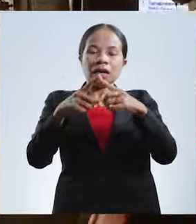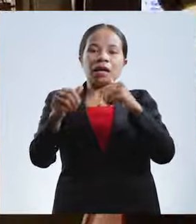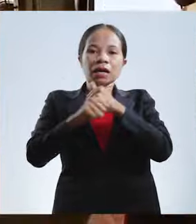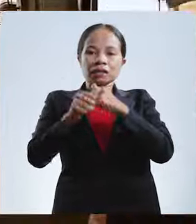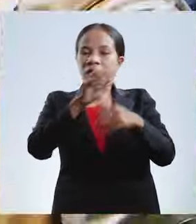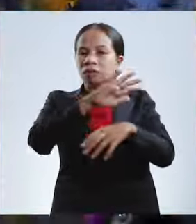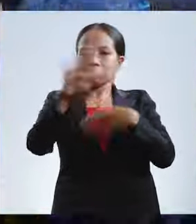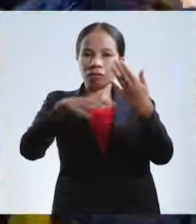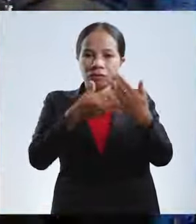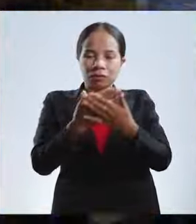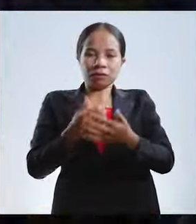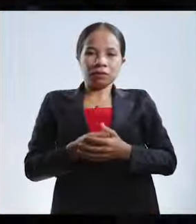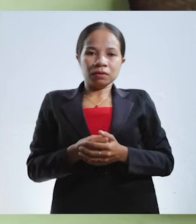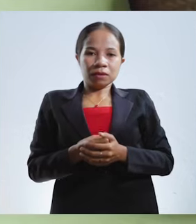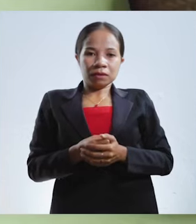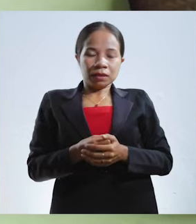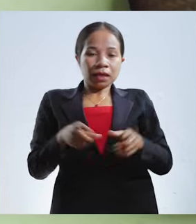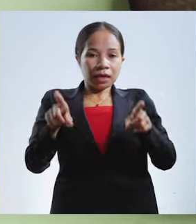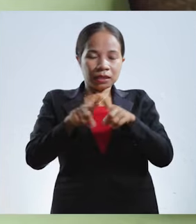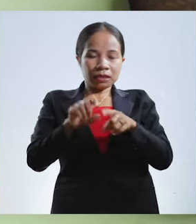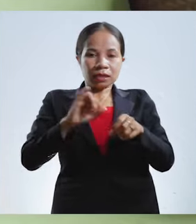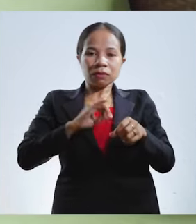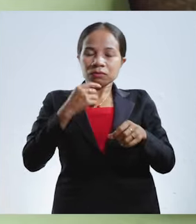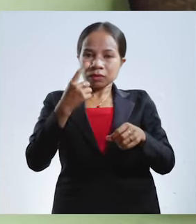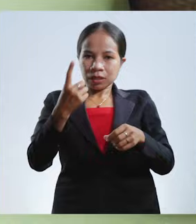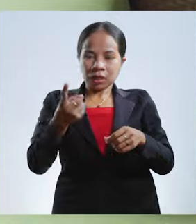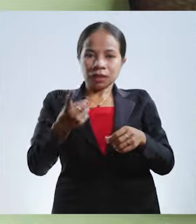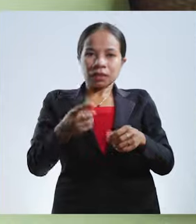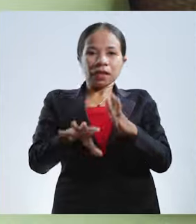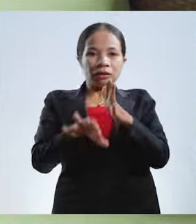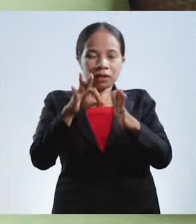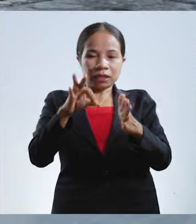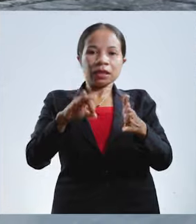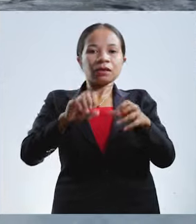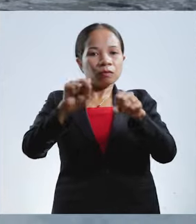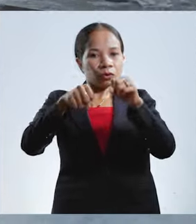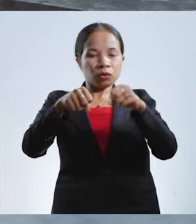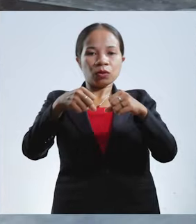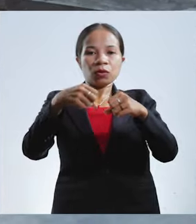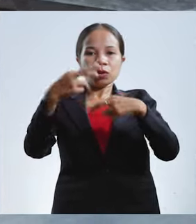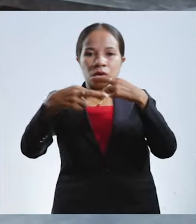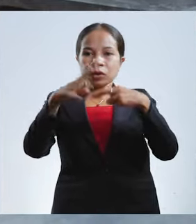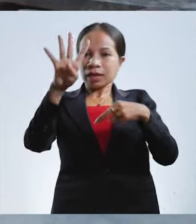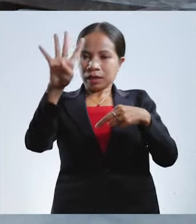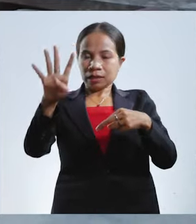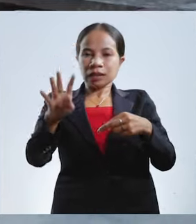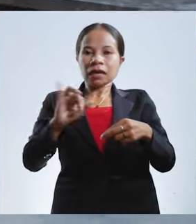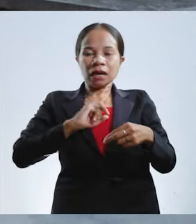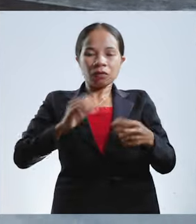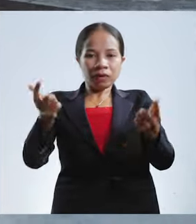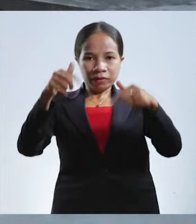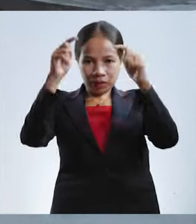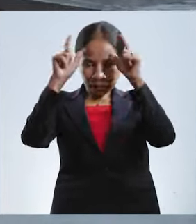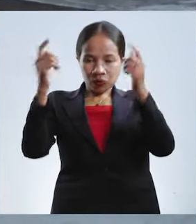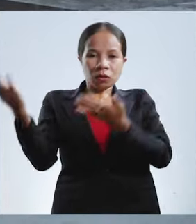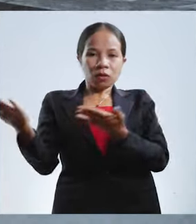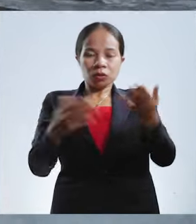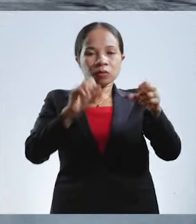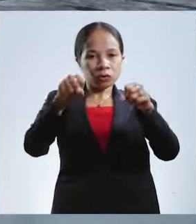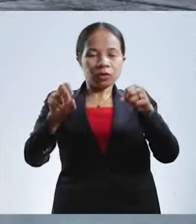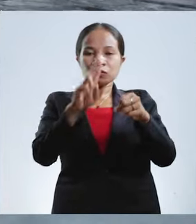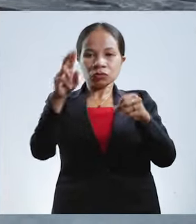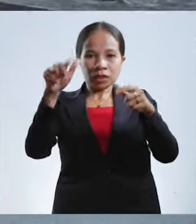accessible by asun sila sa sila. Eh asa hawa tete kata kawe iya hetang scooter nay. Mas sa fila fal may Timor, hawa mas lori scooter na may